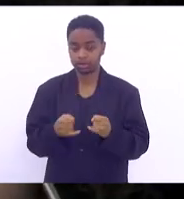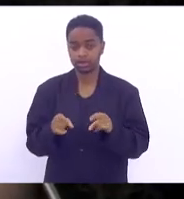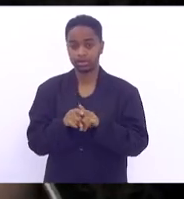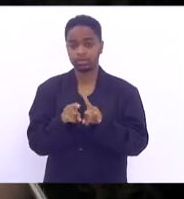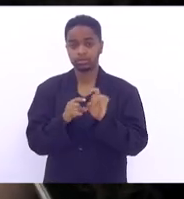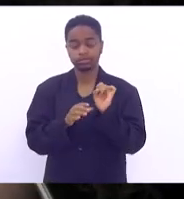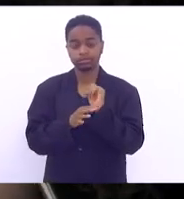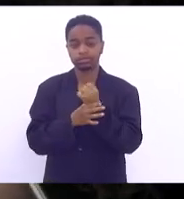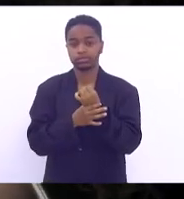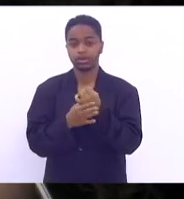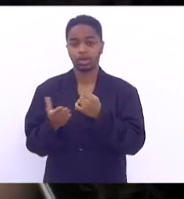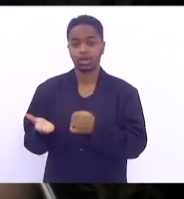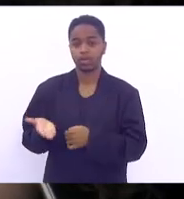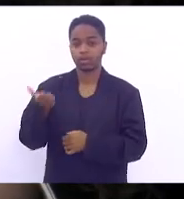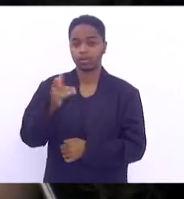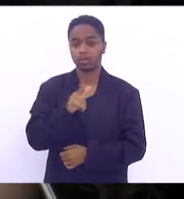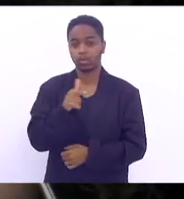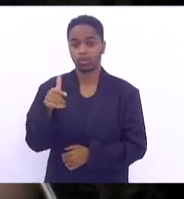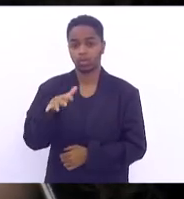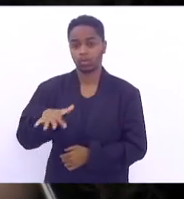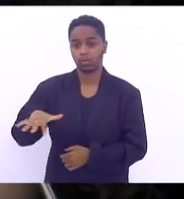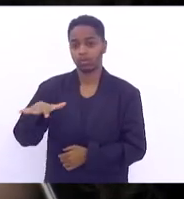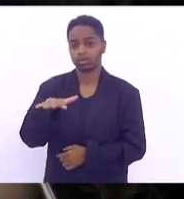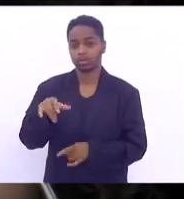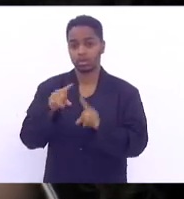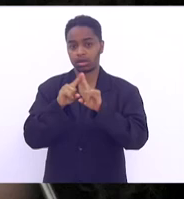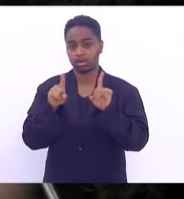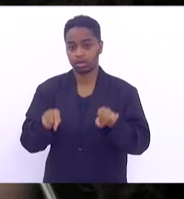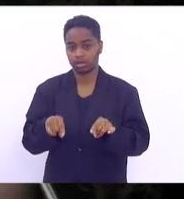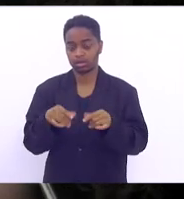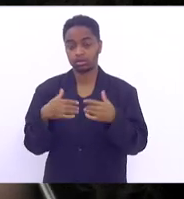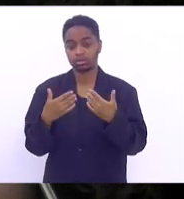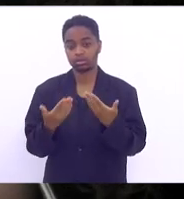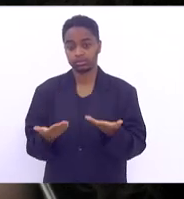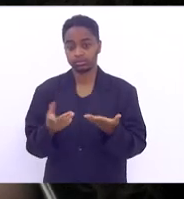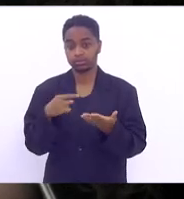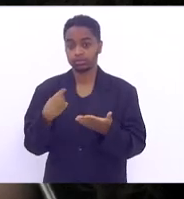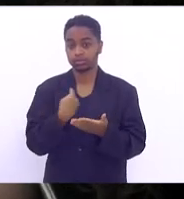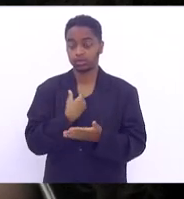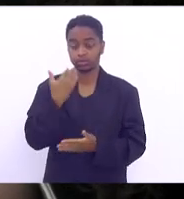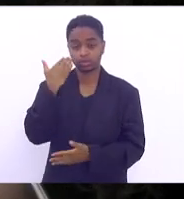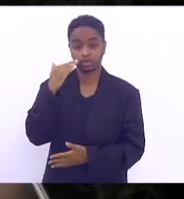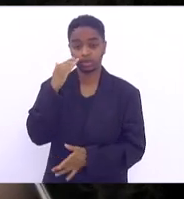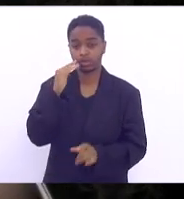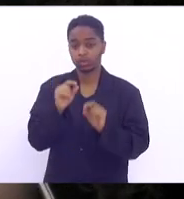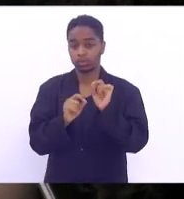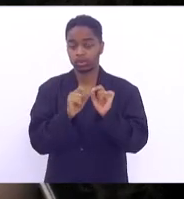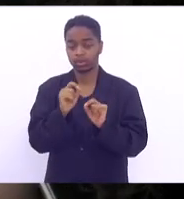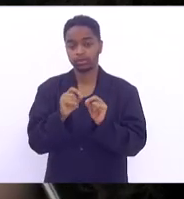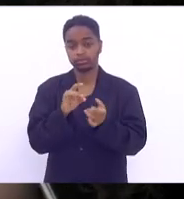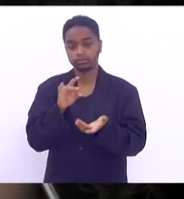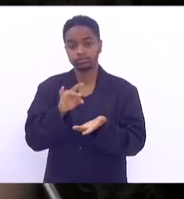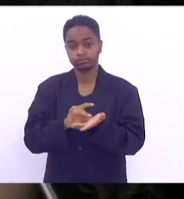garantir aumento para outros segmentos de servidores. Então, a nossa compreensão é de que a gente realmente